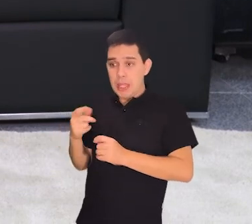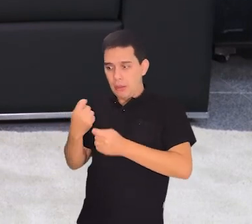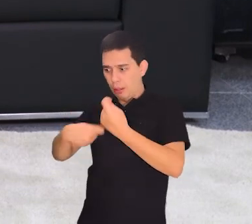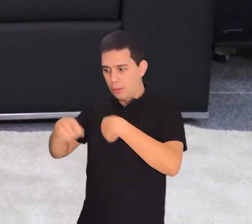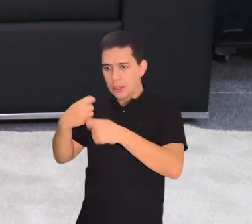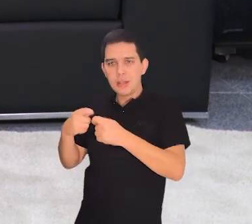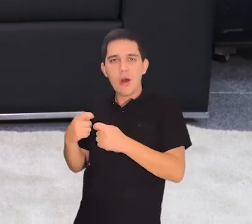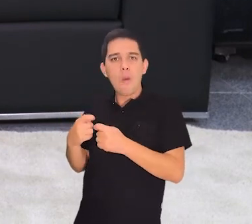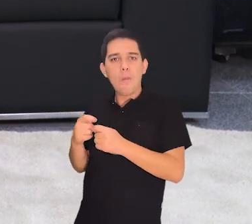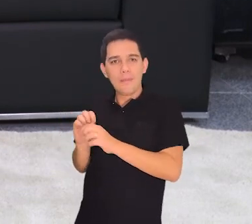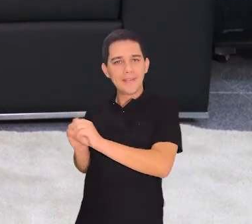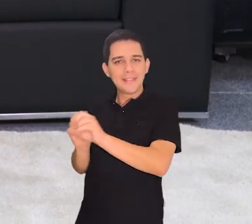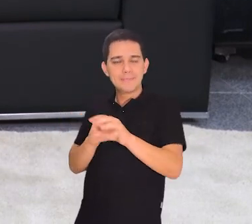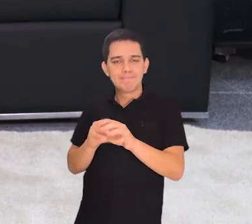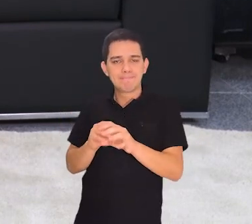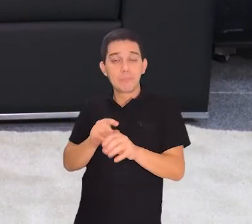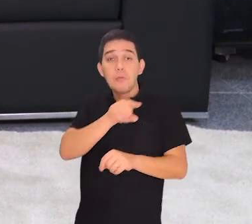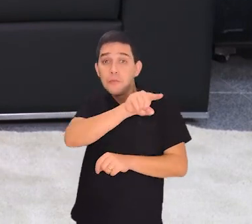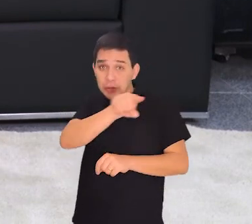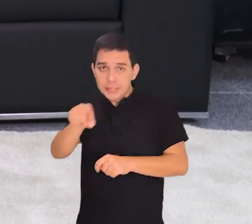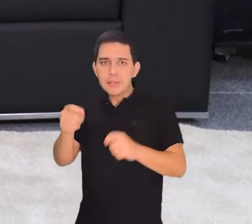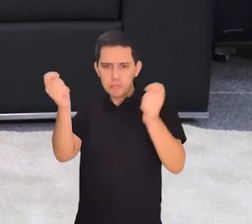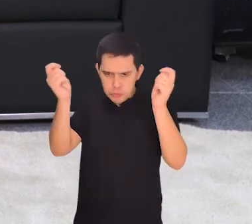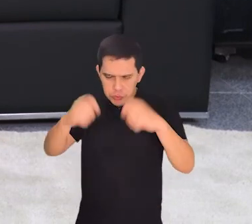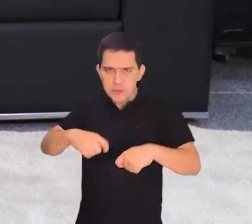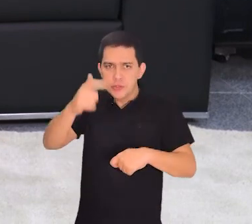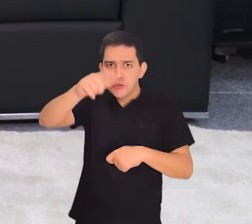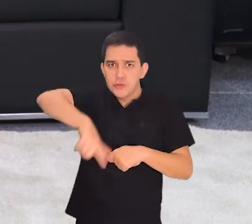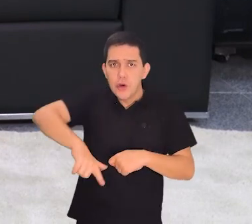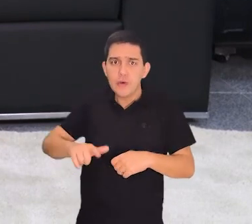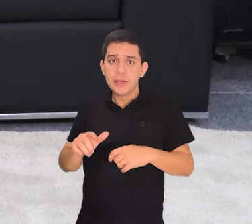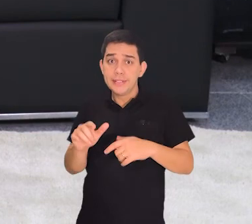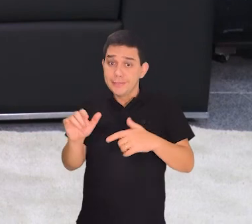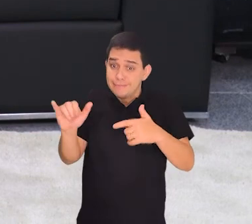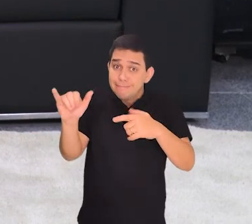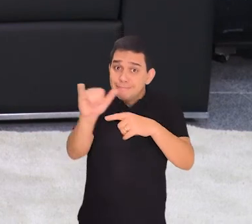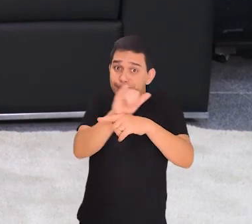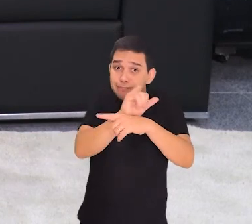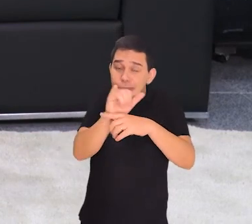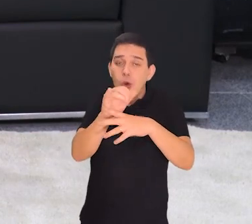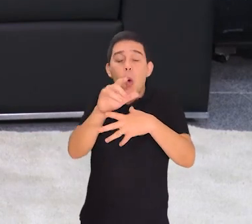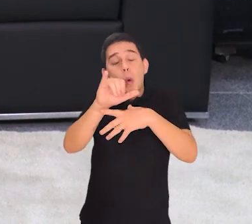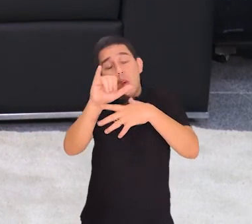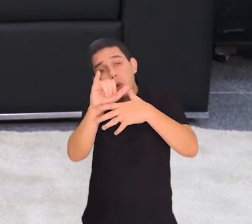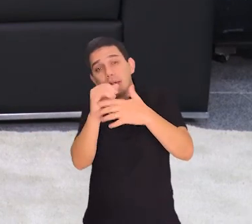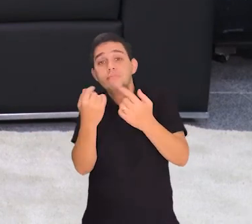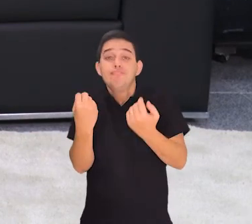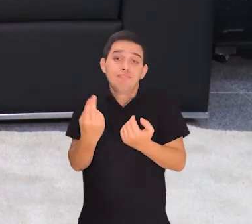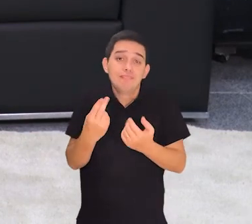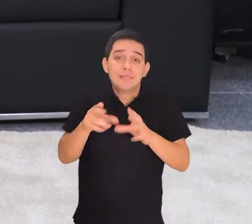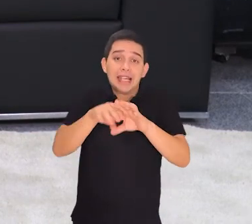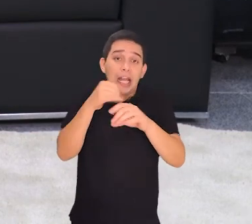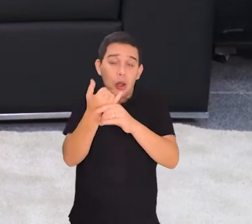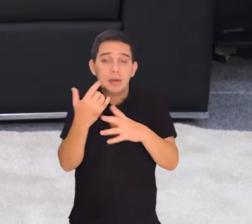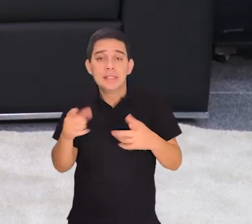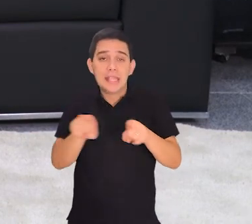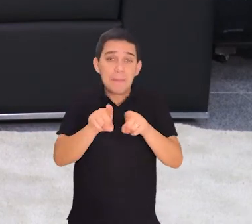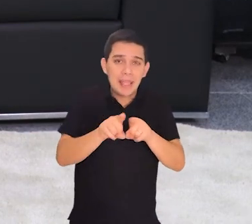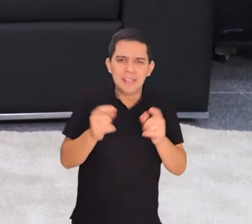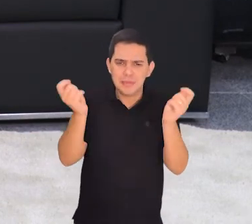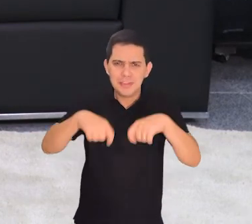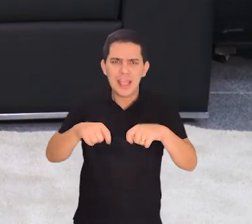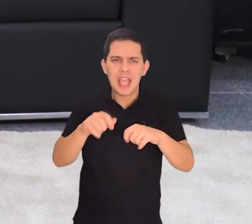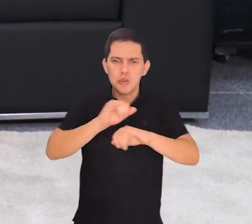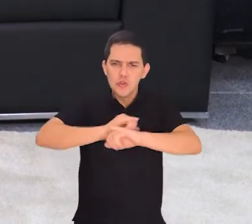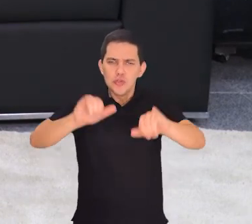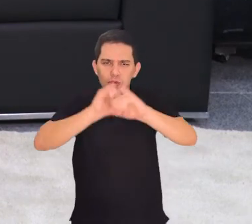do trabalhador. Você pode acompanhar essa entrevista também no canal do TRT no YouTube. E não deixe de acompanhar mais notícias da Justiça do Trabalho em